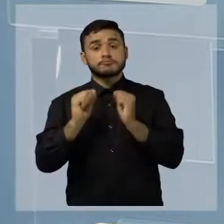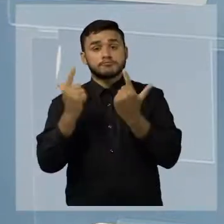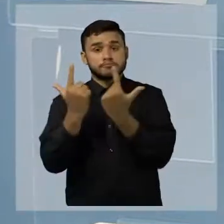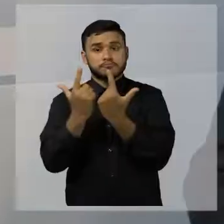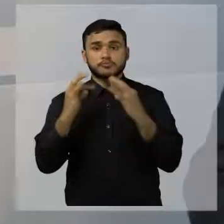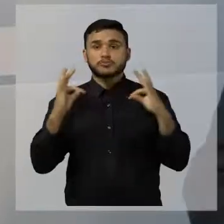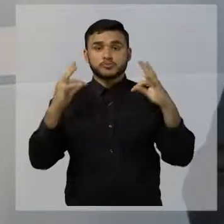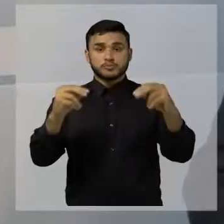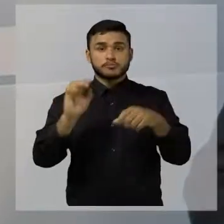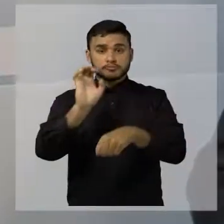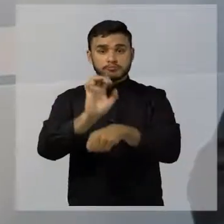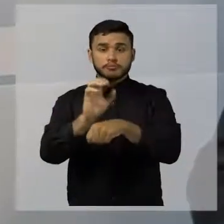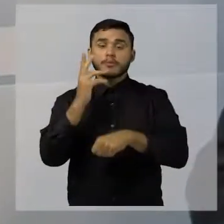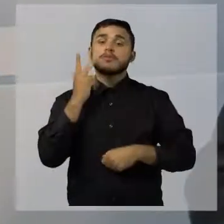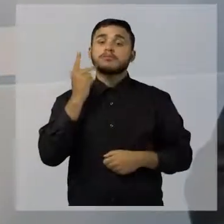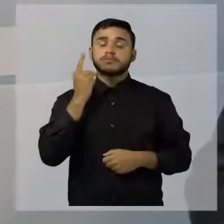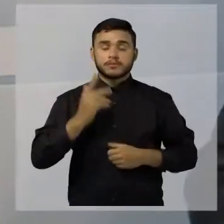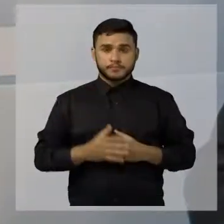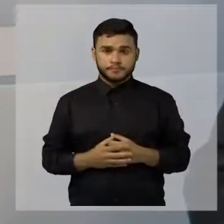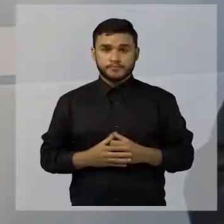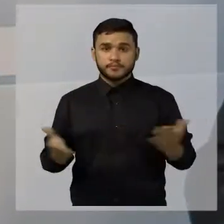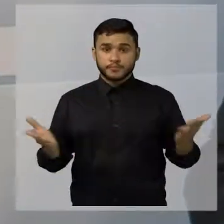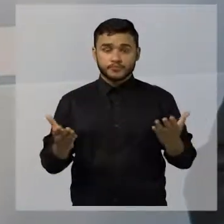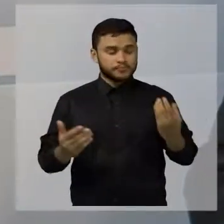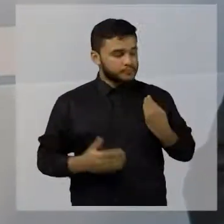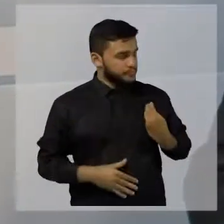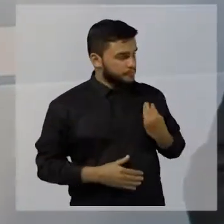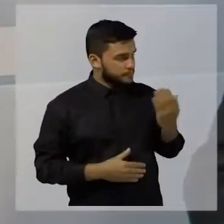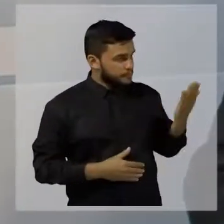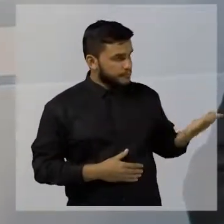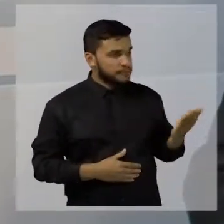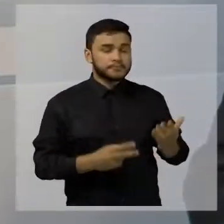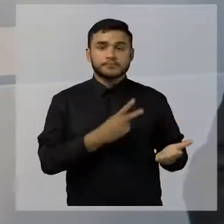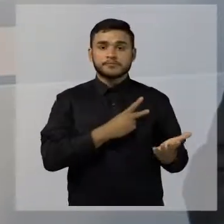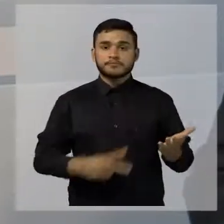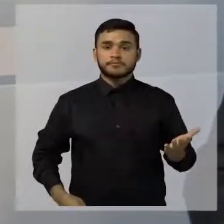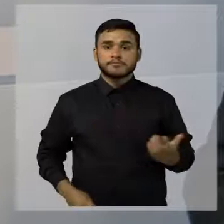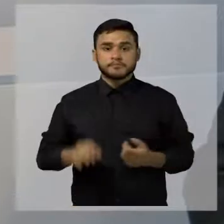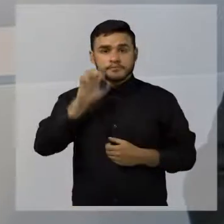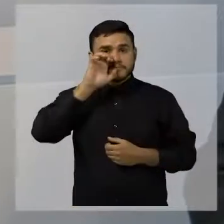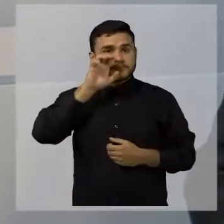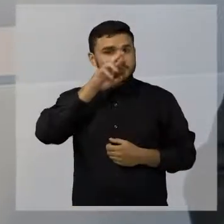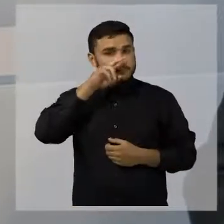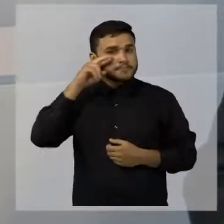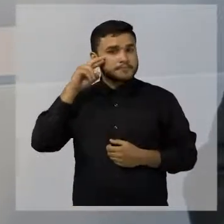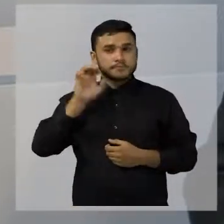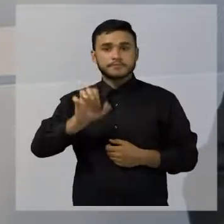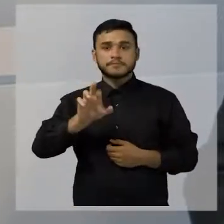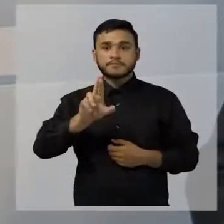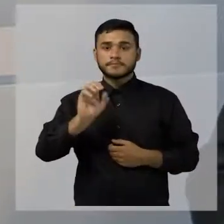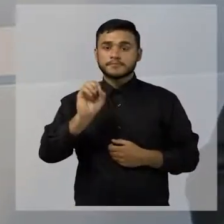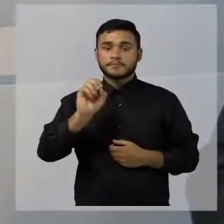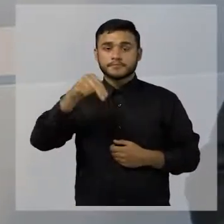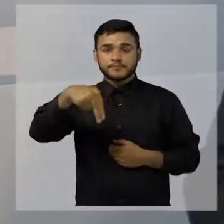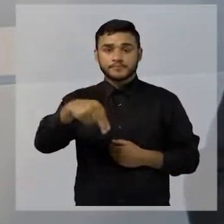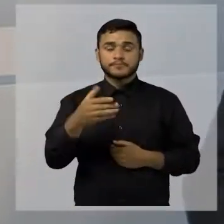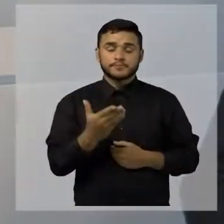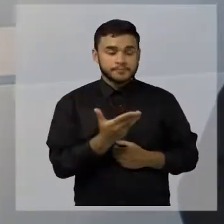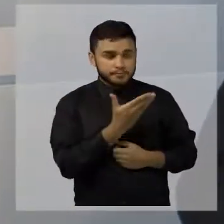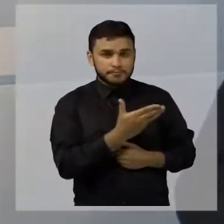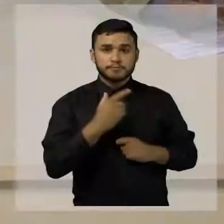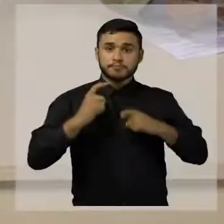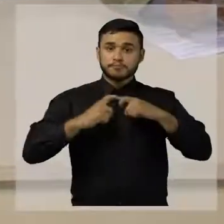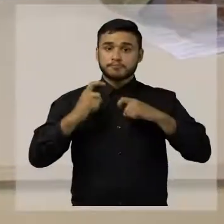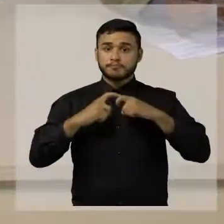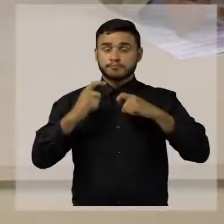o vereador Dr. Heron Moreira, do Partido Progressista, médico oftalmologista, parlamentar da cidade